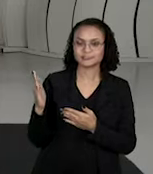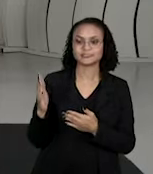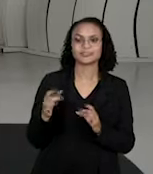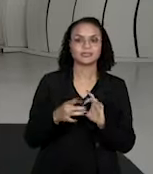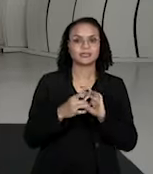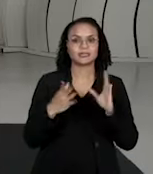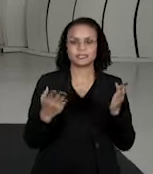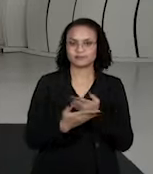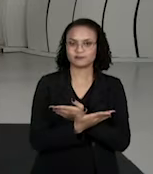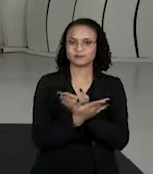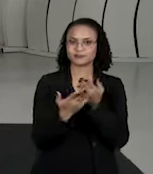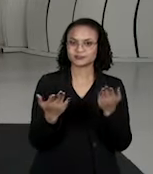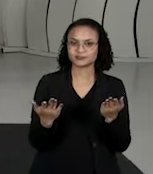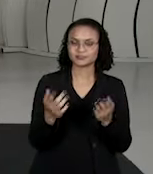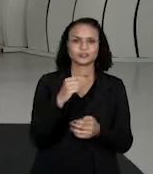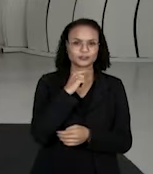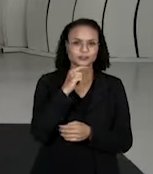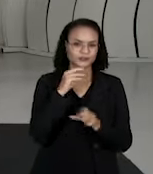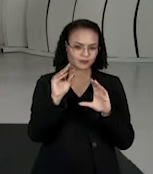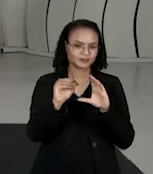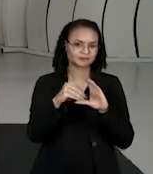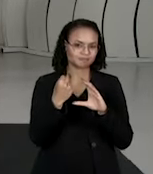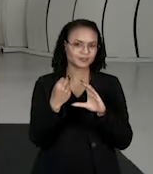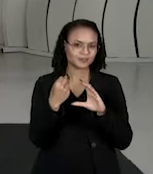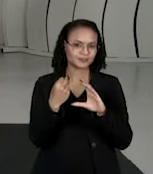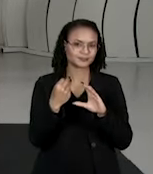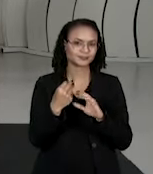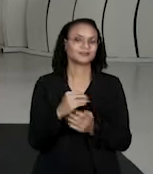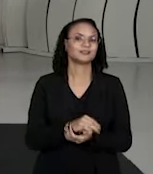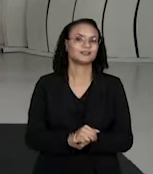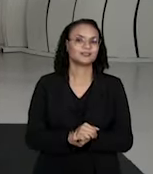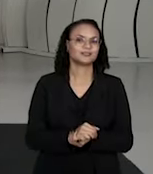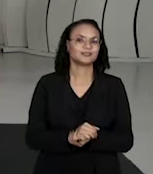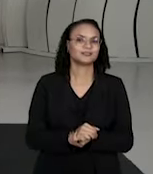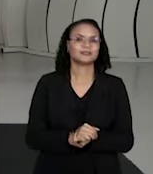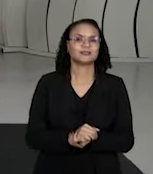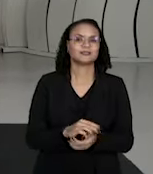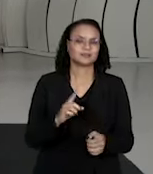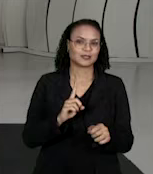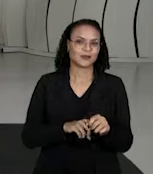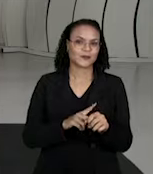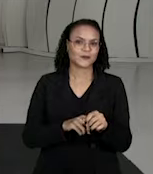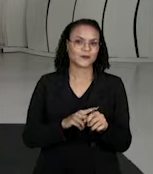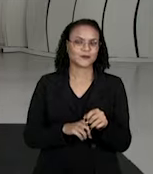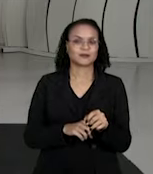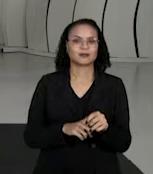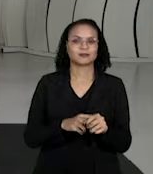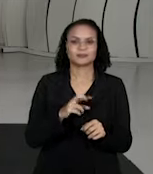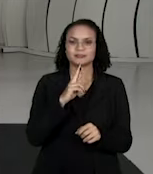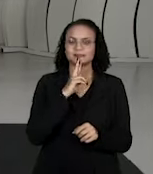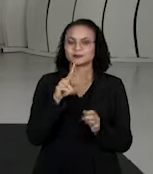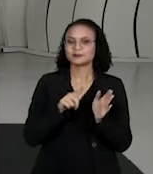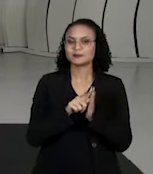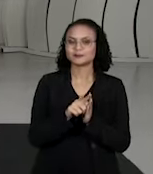para vocês. Caso tenham alguma dúvida, mande pra gente no nosso Tira Dúvidas, que estamos aqui para atendê-los. Muito obrigada